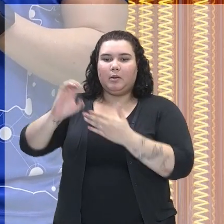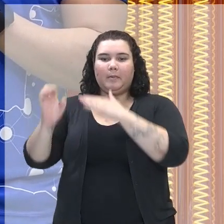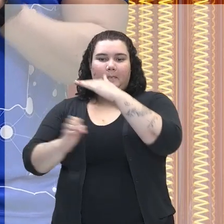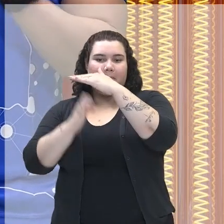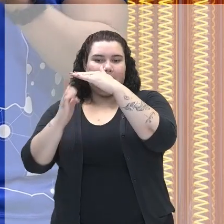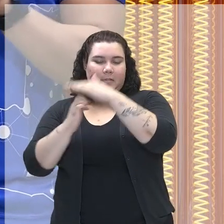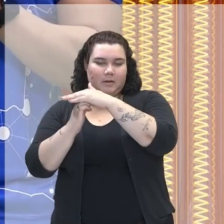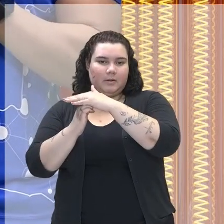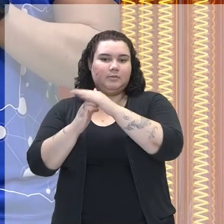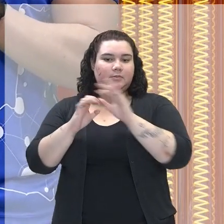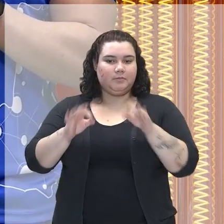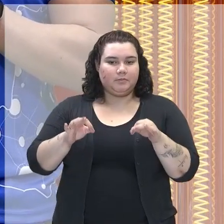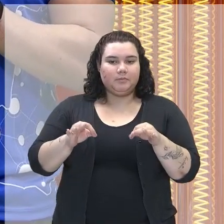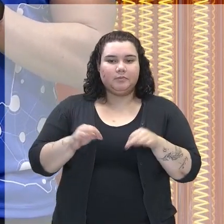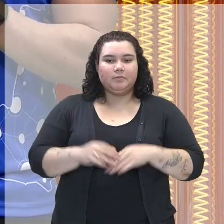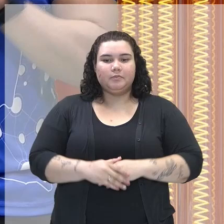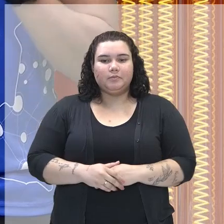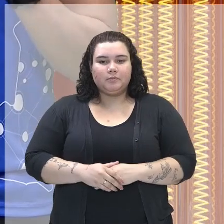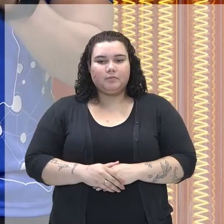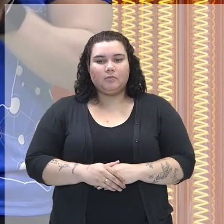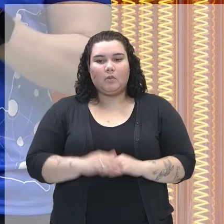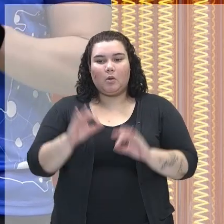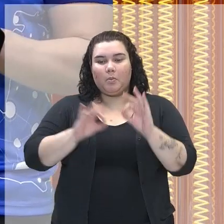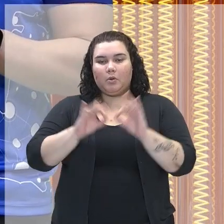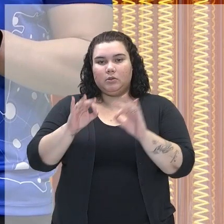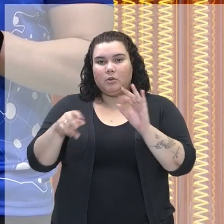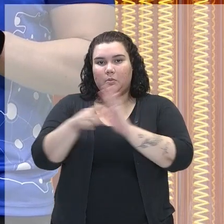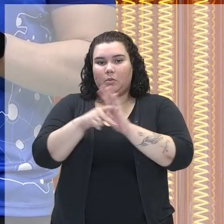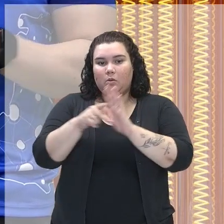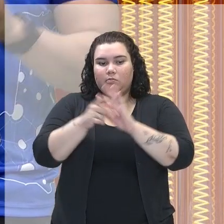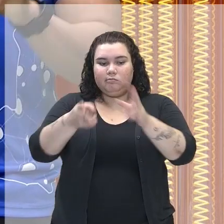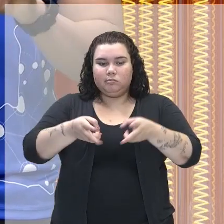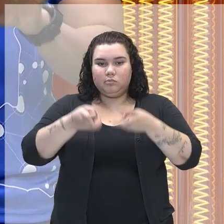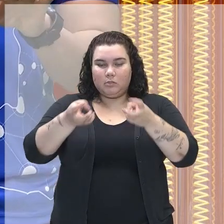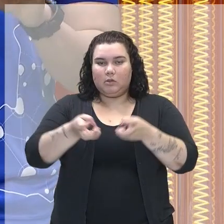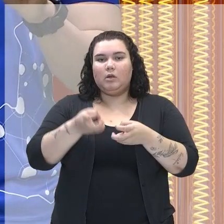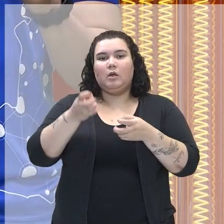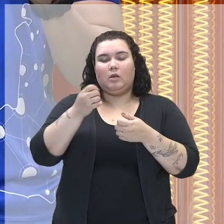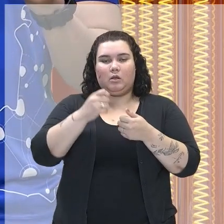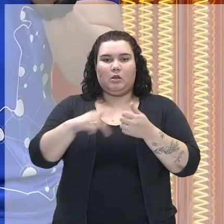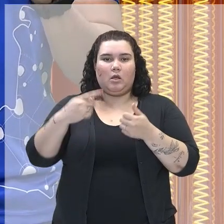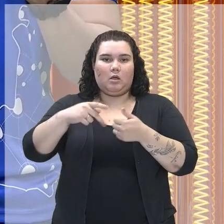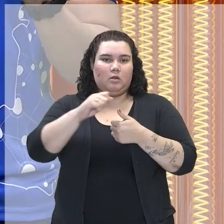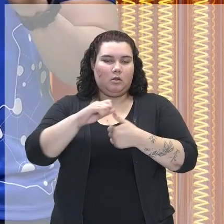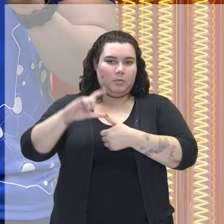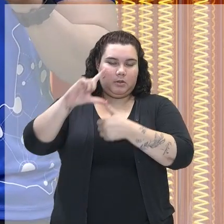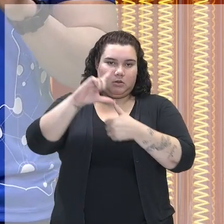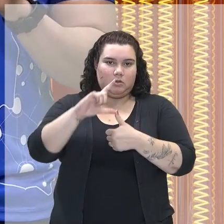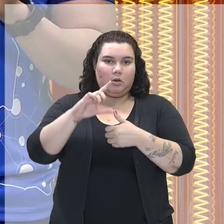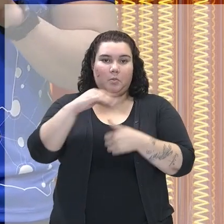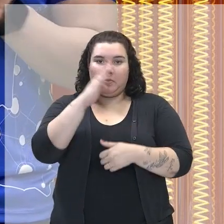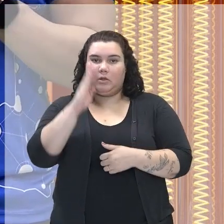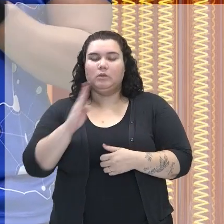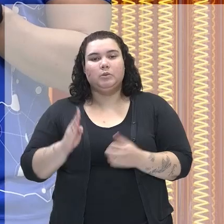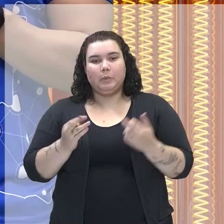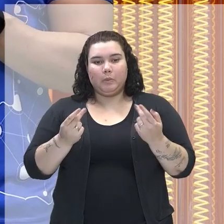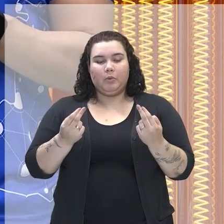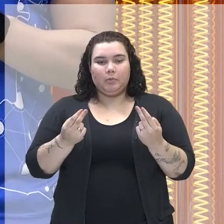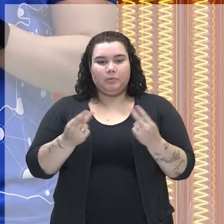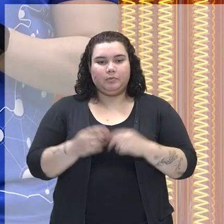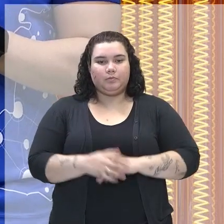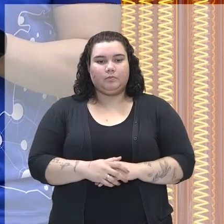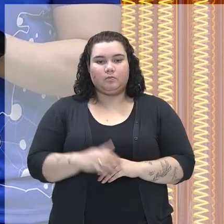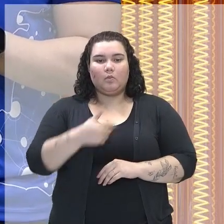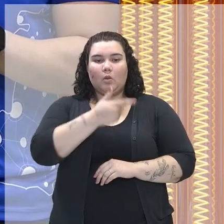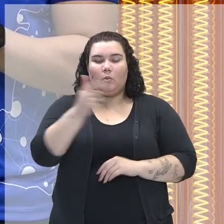realizar o processo de extração mineral aqui na América Latina de uma forma geral, e no Brasil também não é diferente, certo? Outro